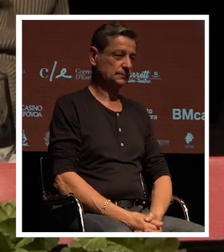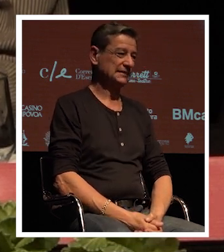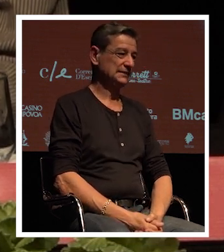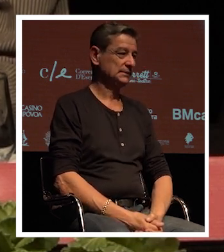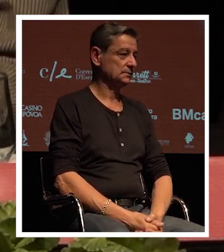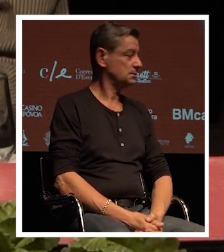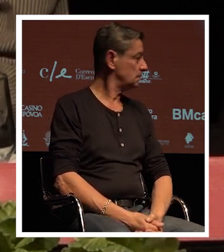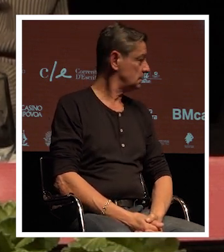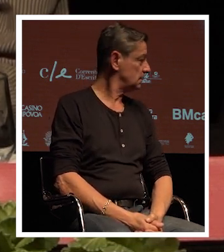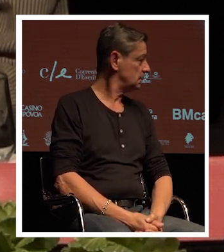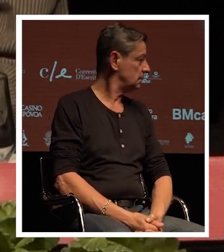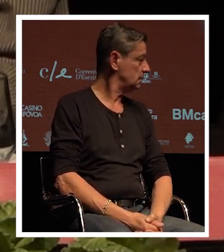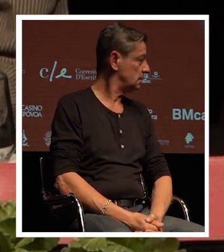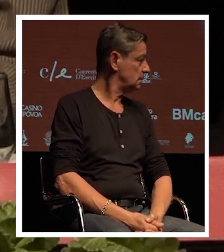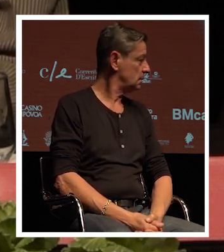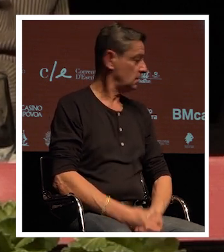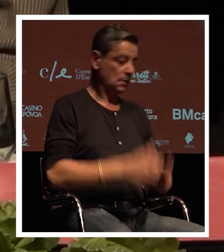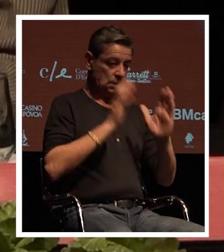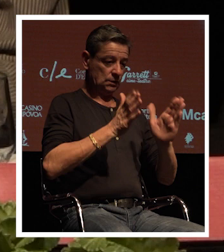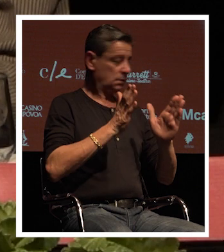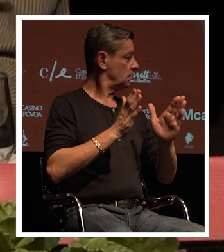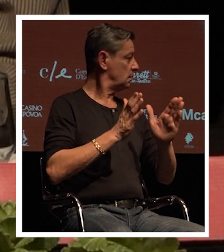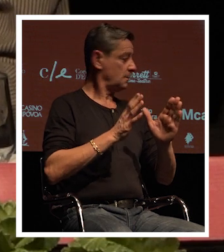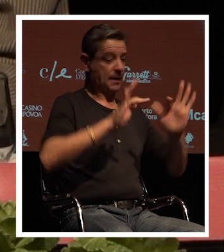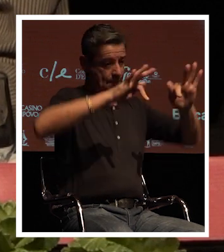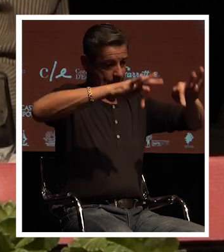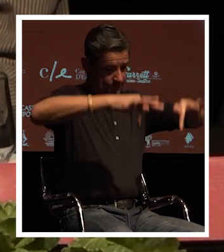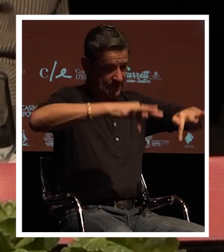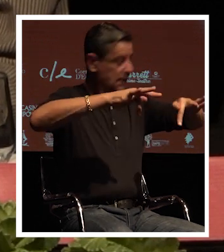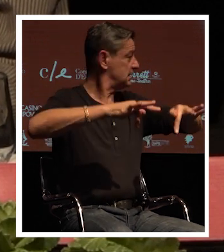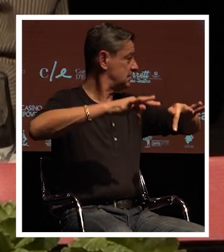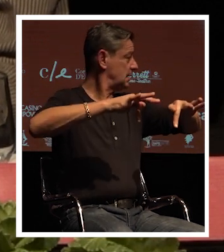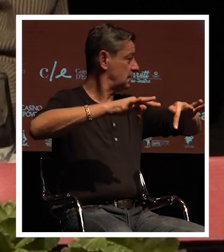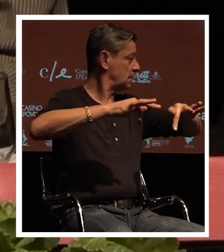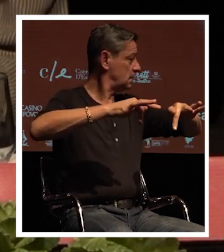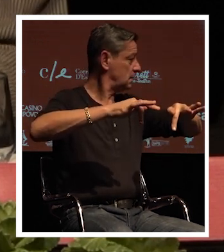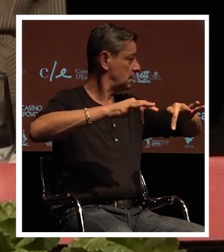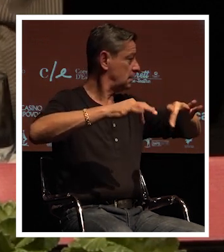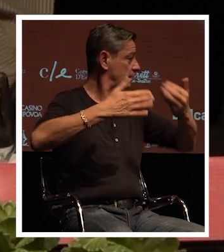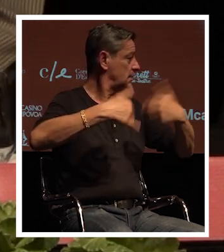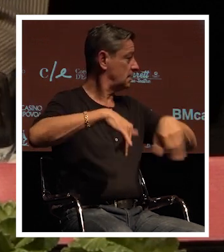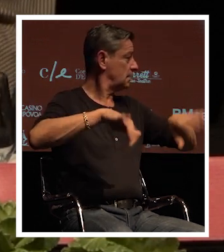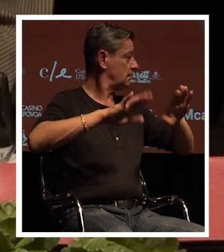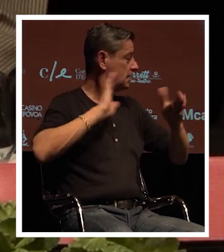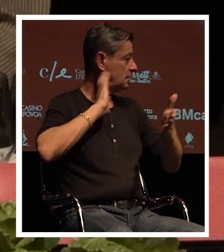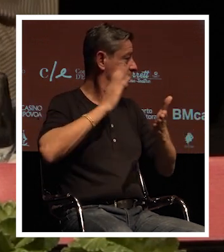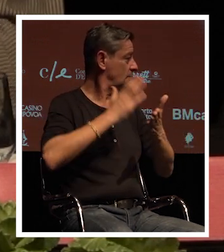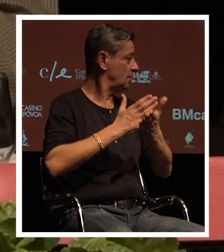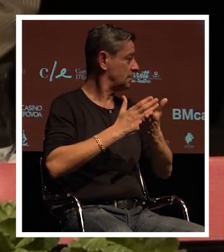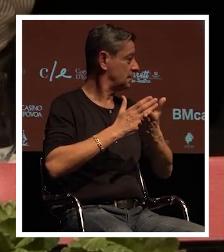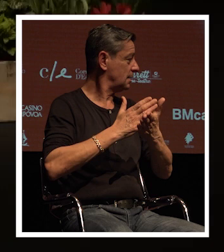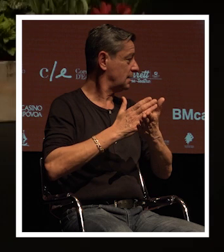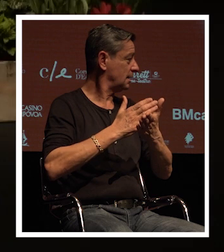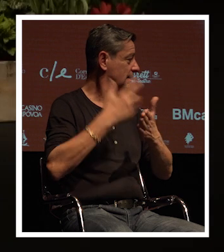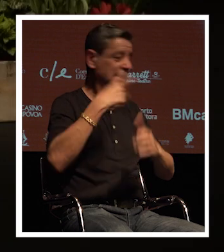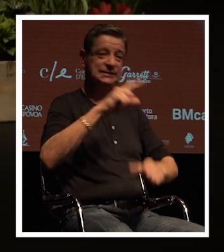e passando e já agora para acabar porque a pessoa que está em último lugar tem que ser mais rápida não é tem que